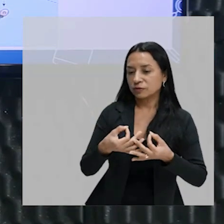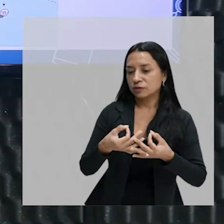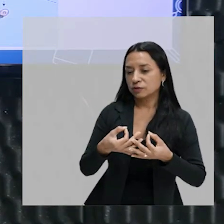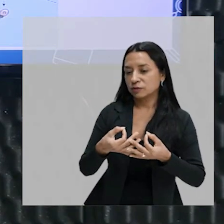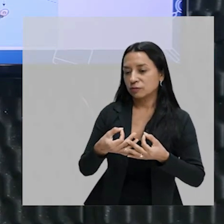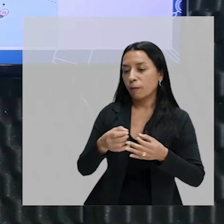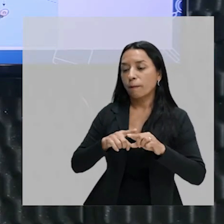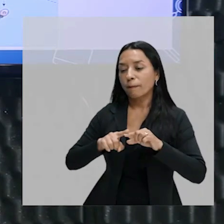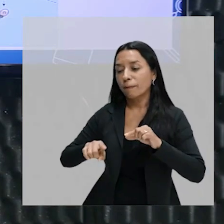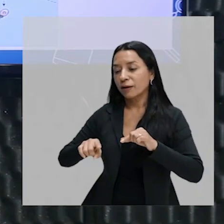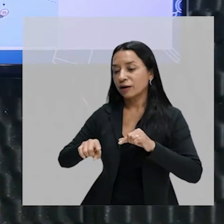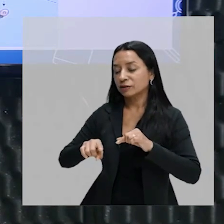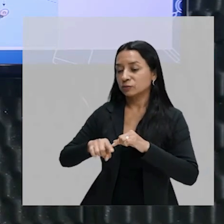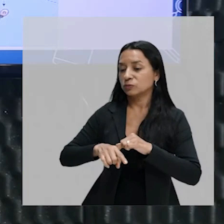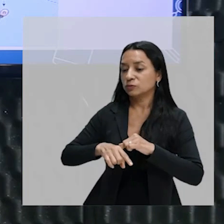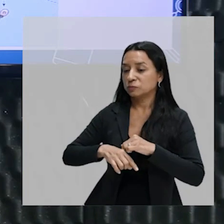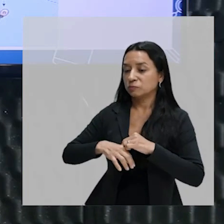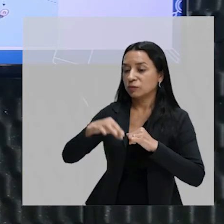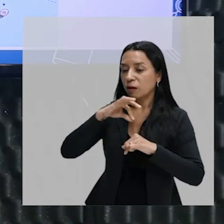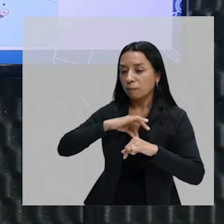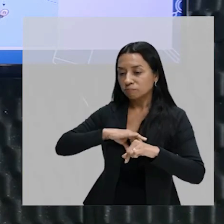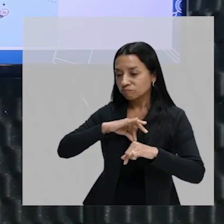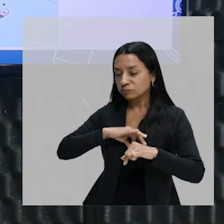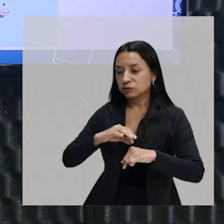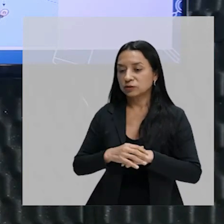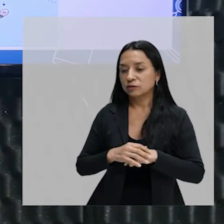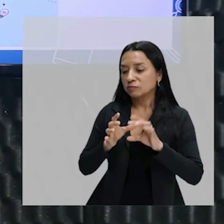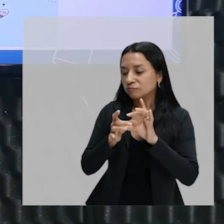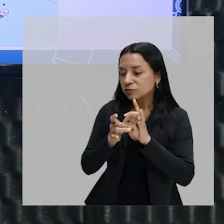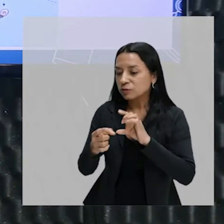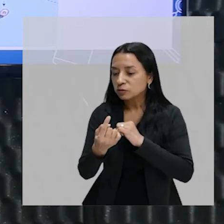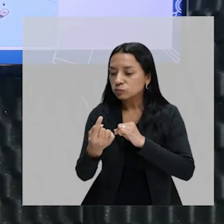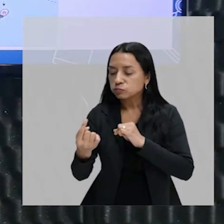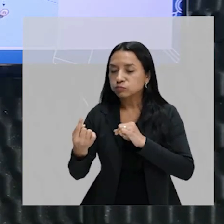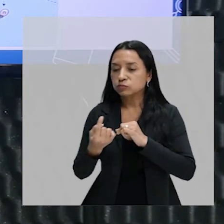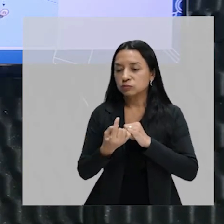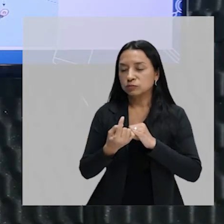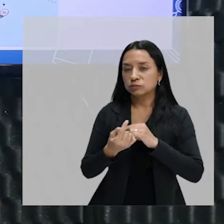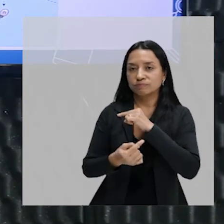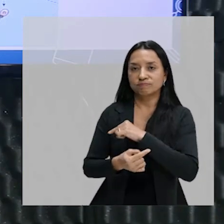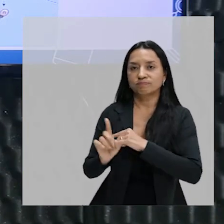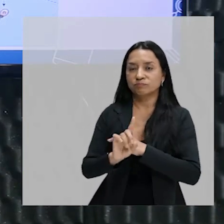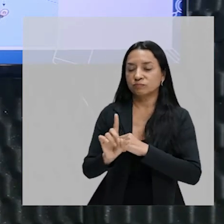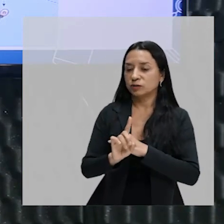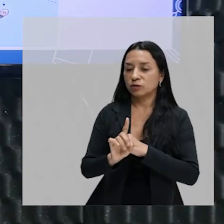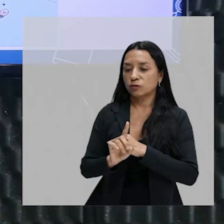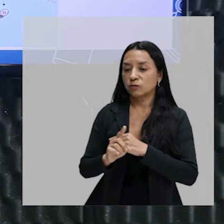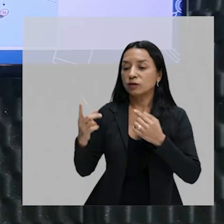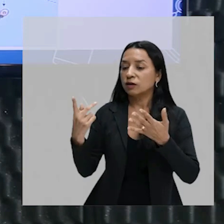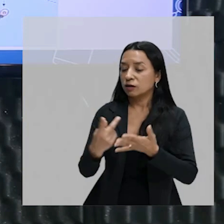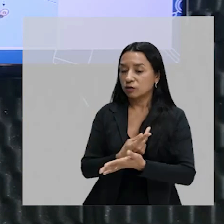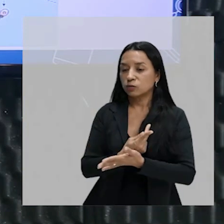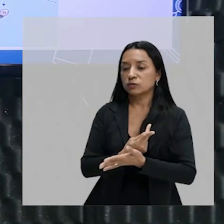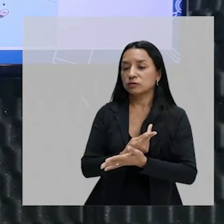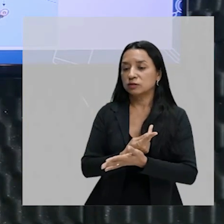menstruais né ela vai liberando de um por um tá aqui não a espermatogênese ela acontece durante